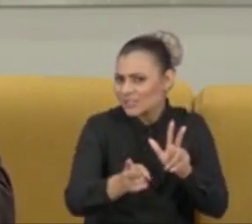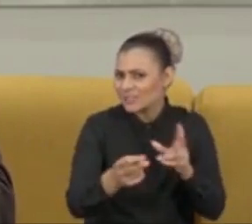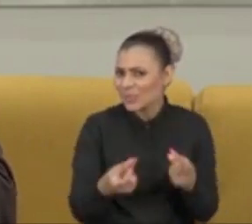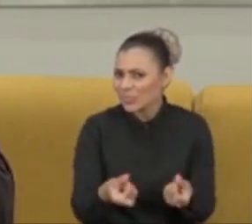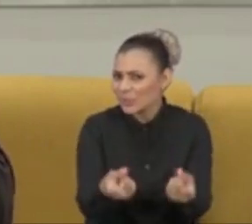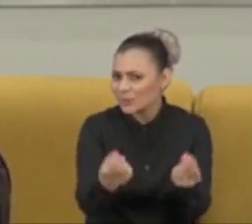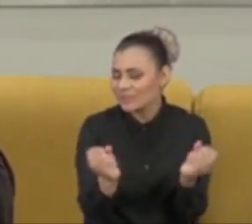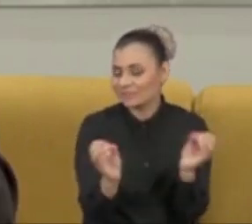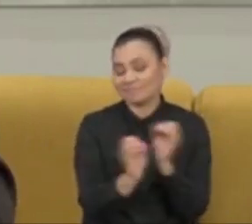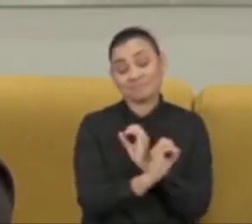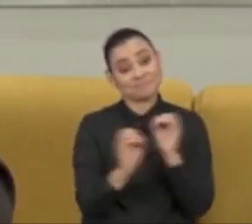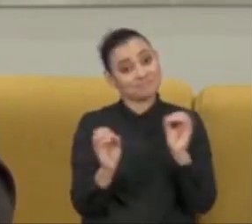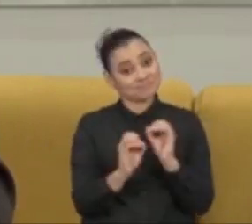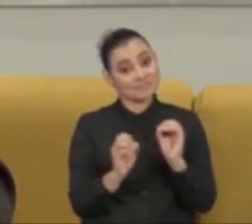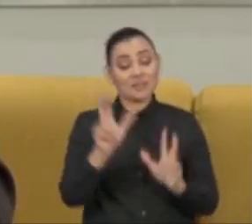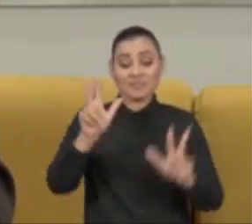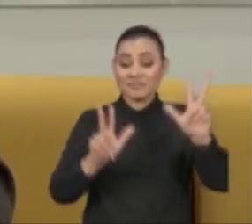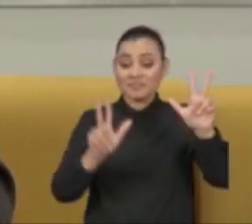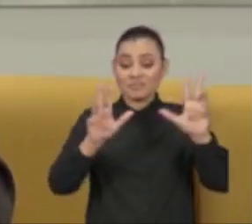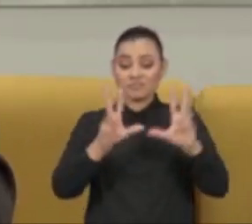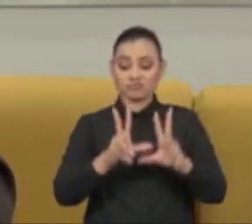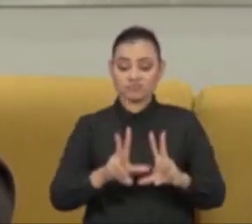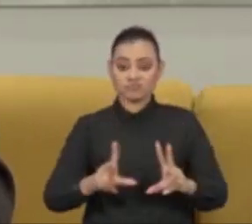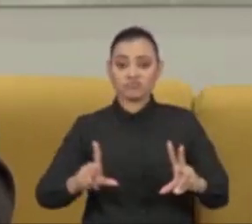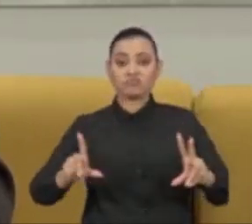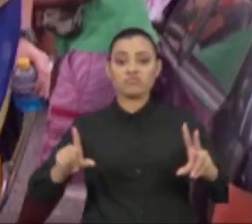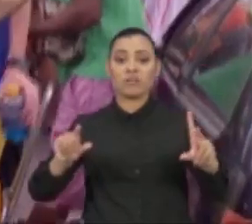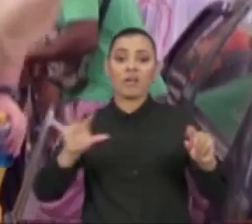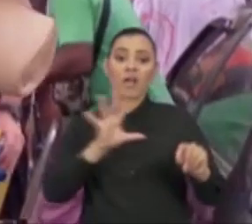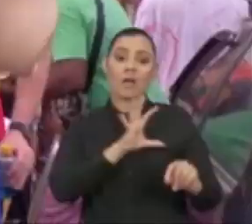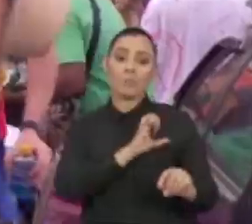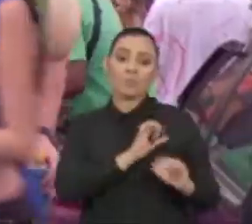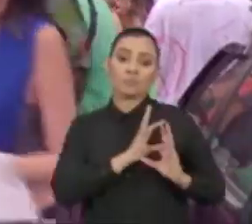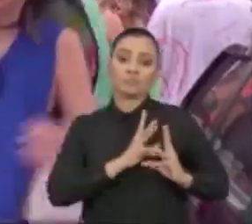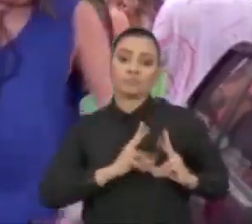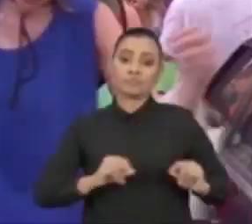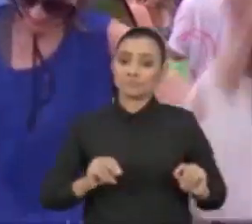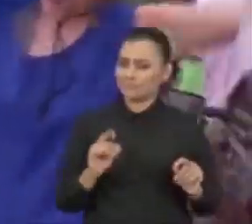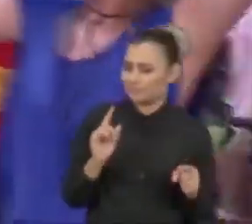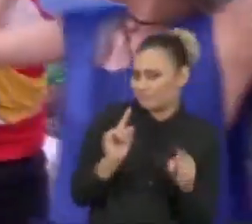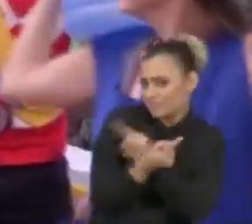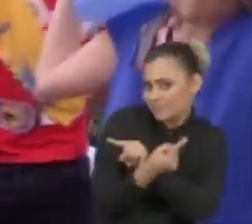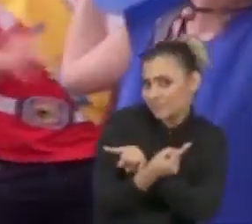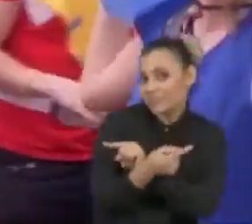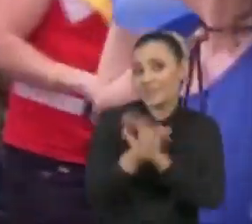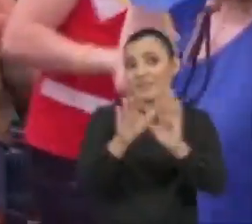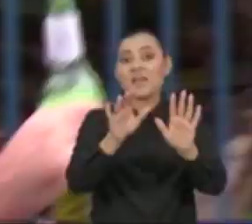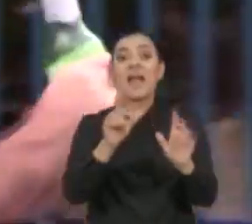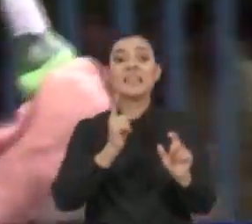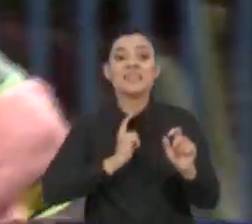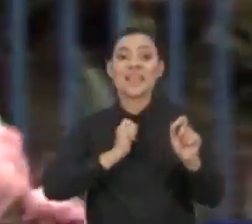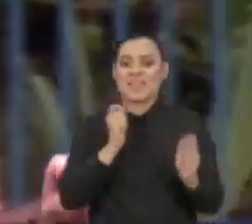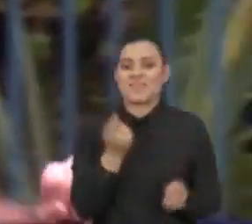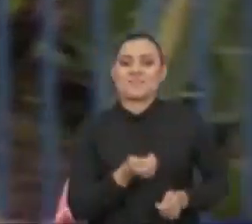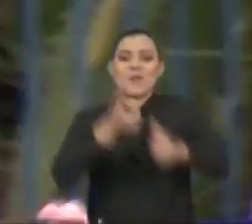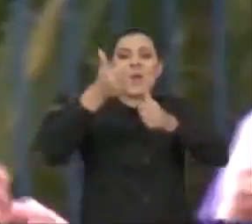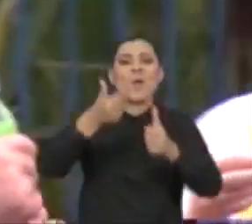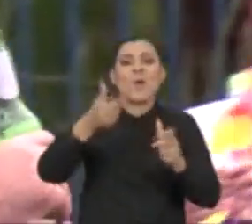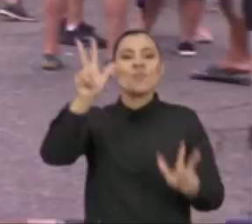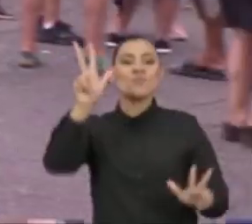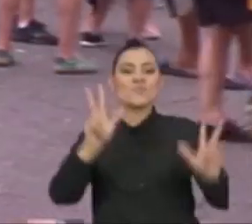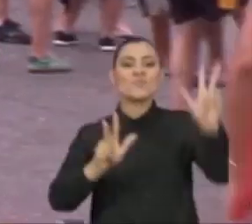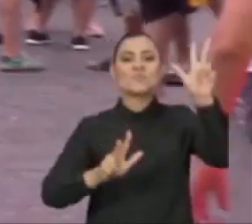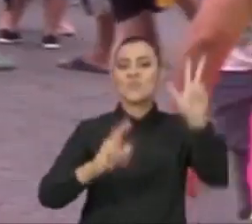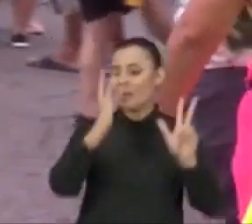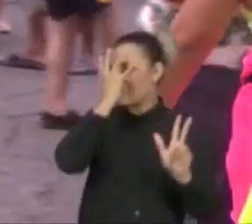dura. Acaba junto com a folia, mas há controvérsias. No meio do confete, por baixo de uma máscara